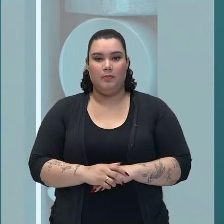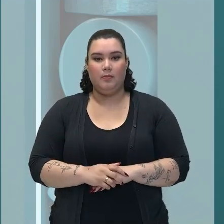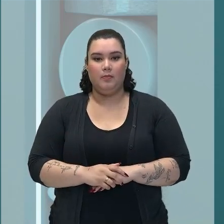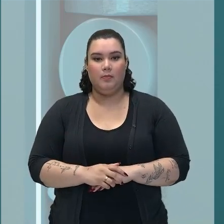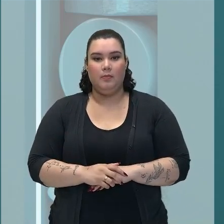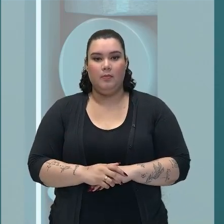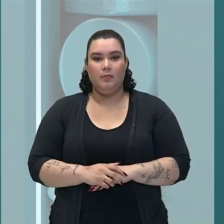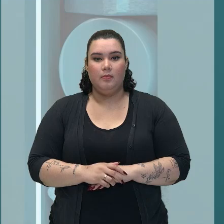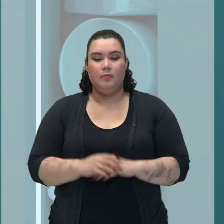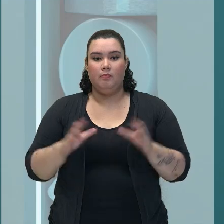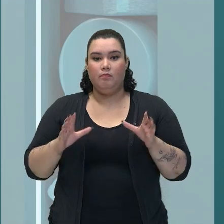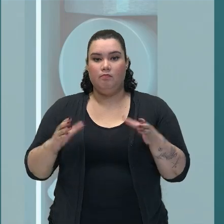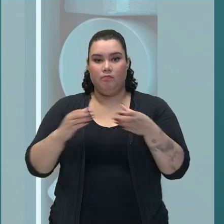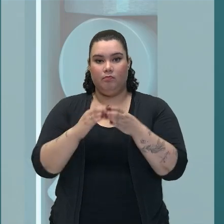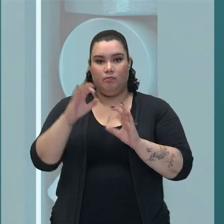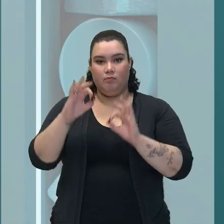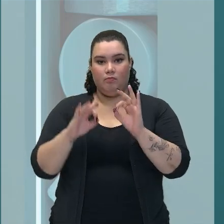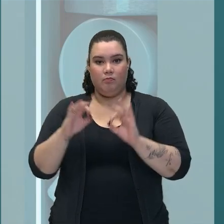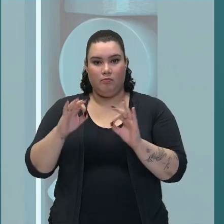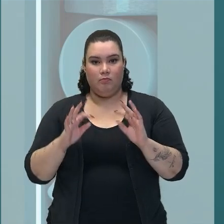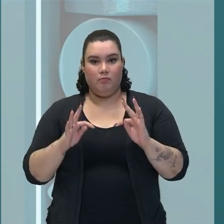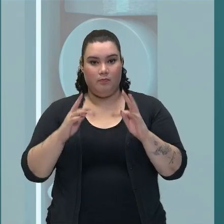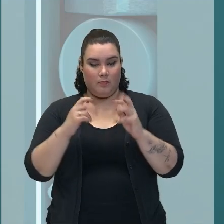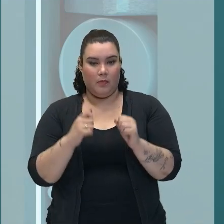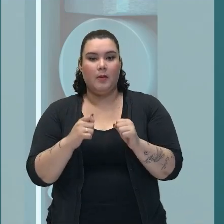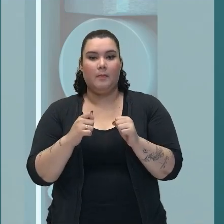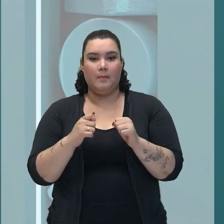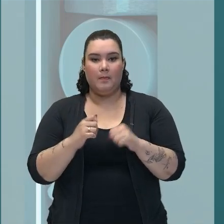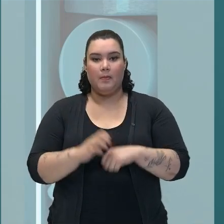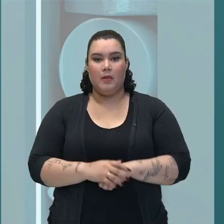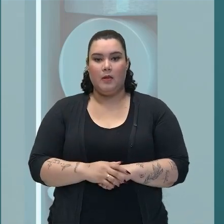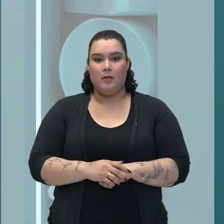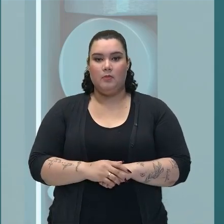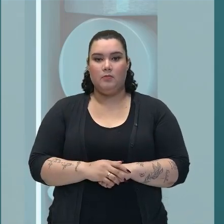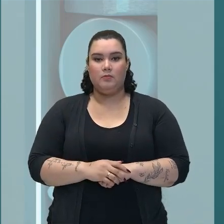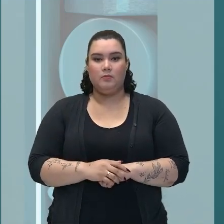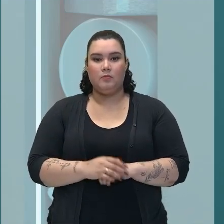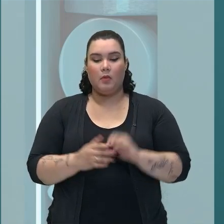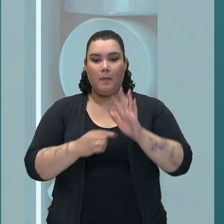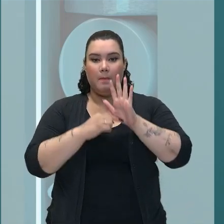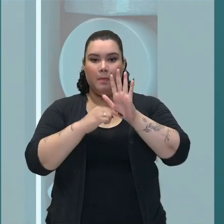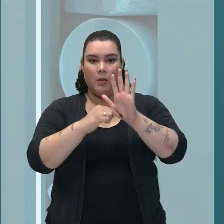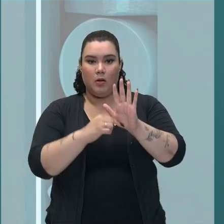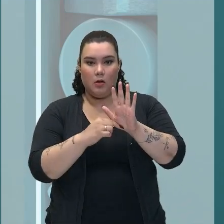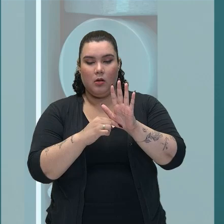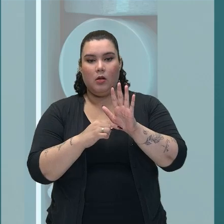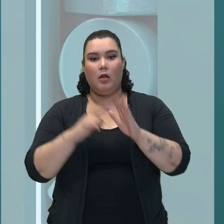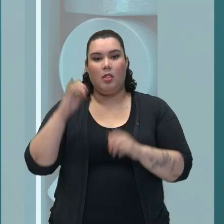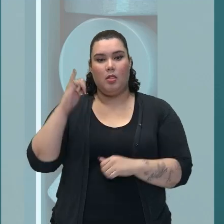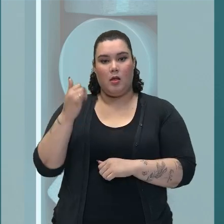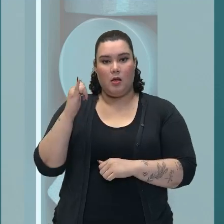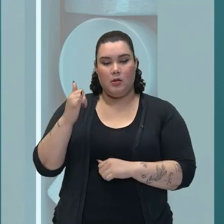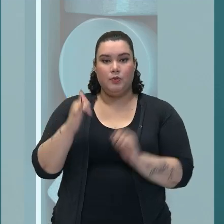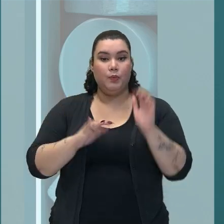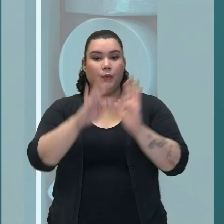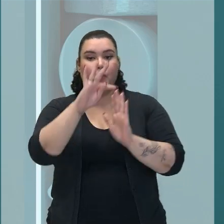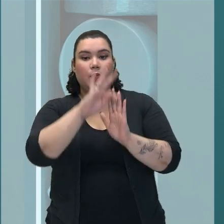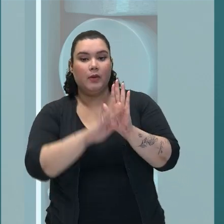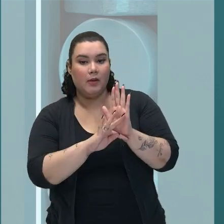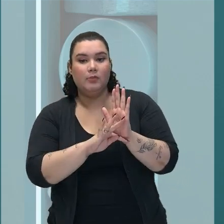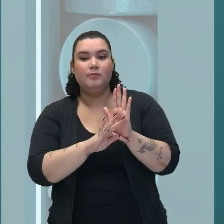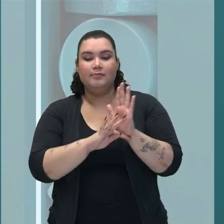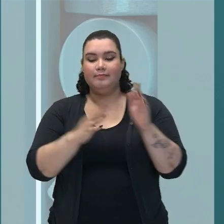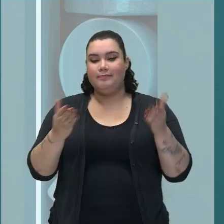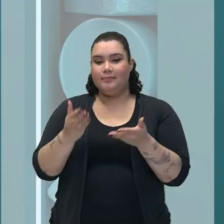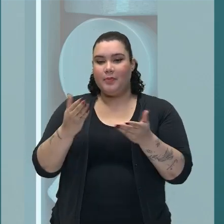equipe aqui na organização de toda a aula. Nós temos aqui a mesma narração, o texto, e nós vamos